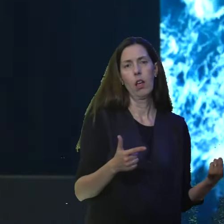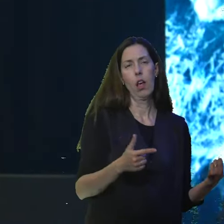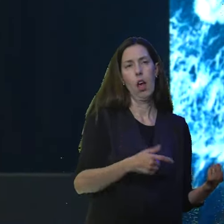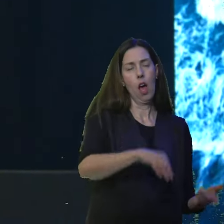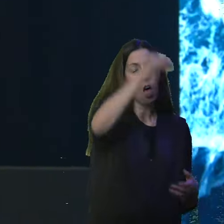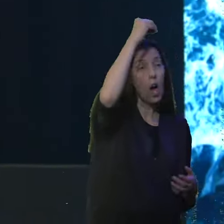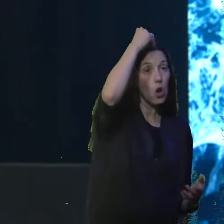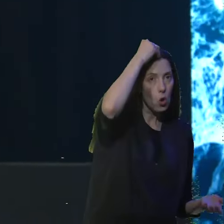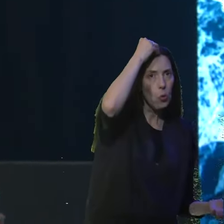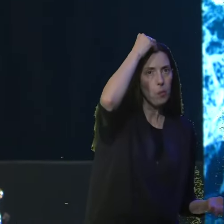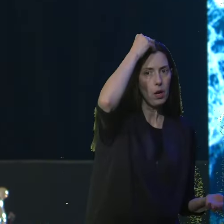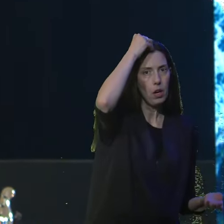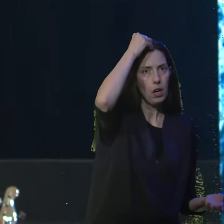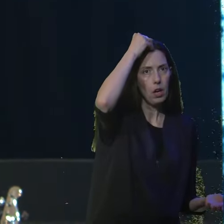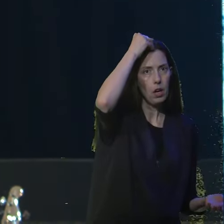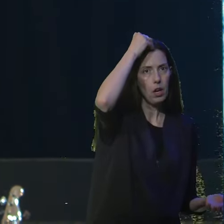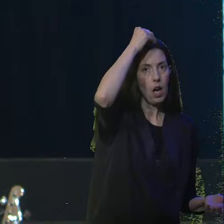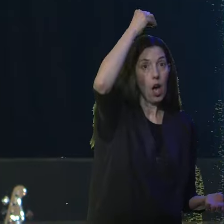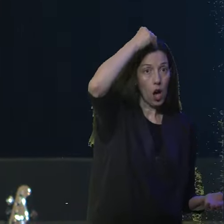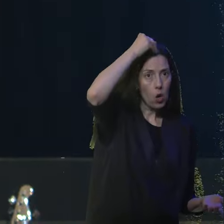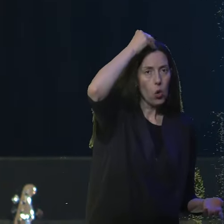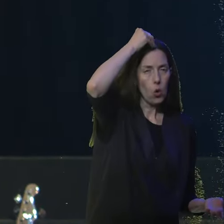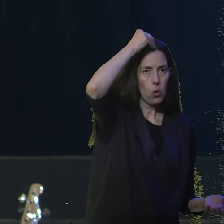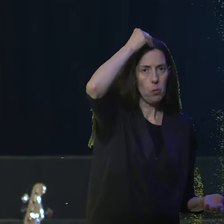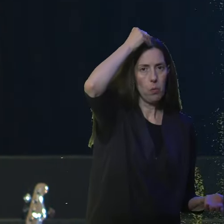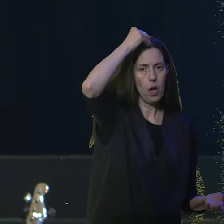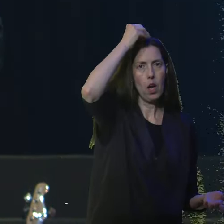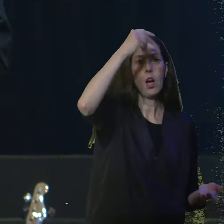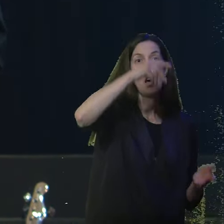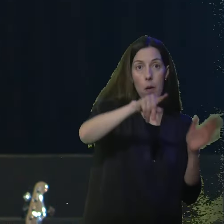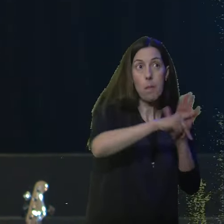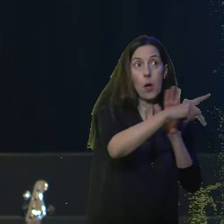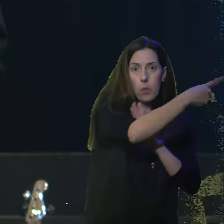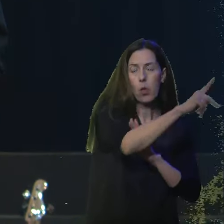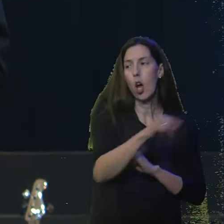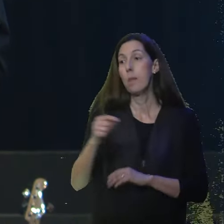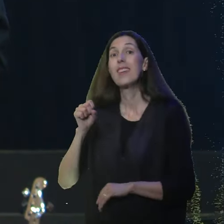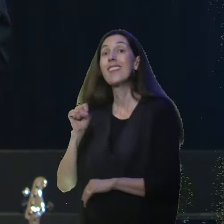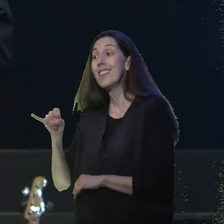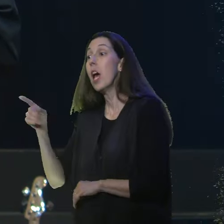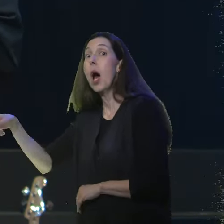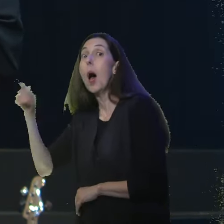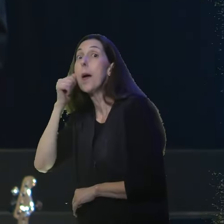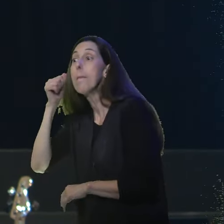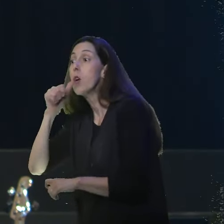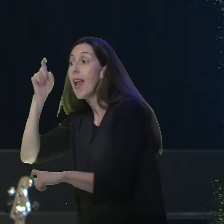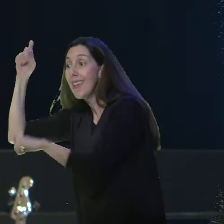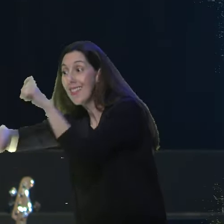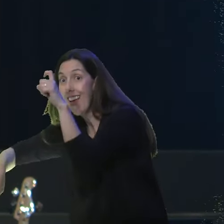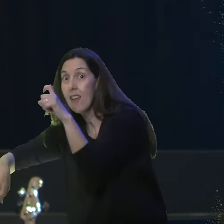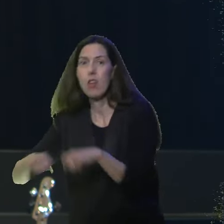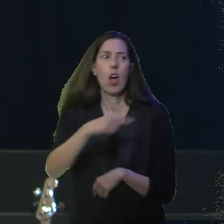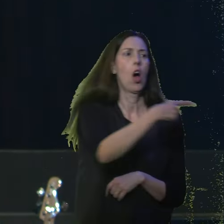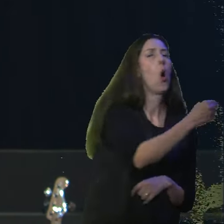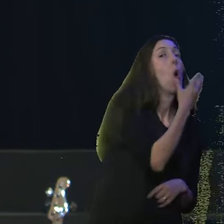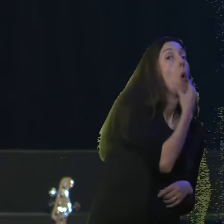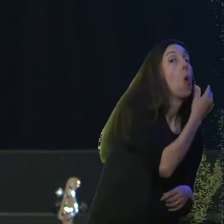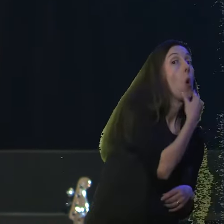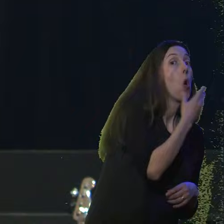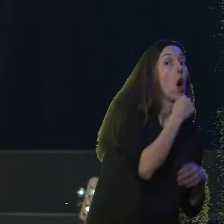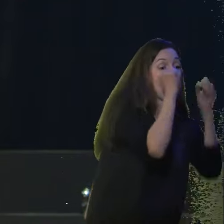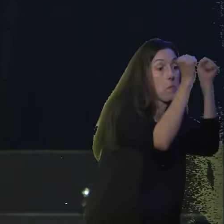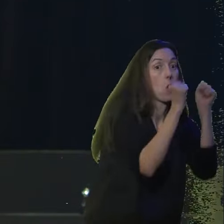qualquer estupro é do homem, não justifica o jeito que a mulher estava vestida, ok? Mas se o homem tem todo esse